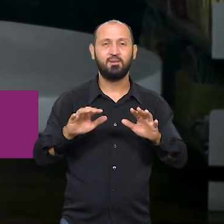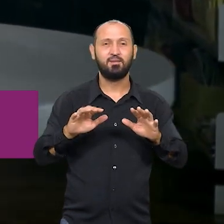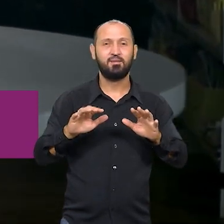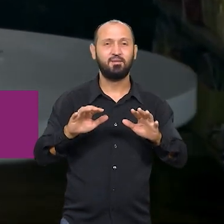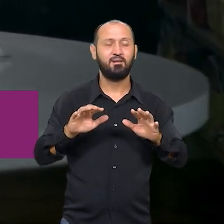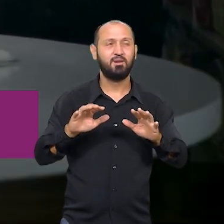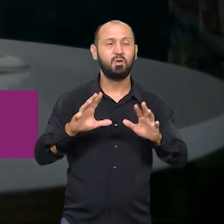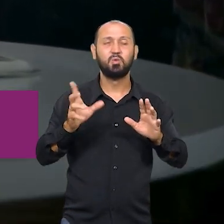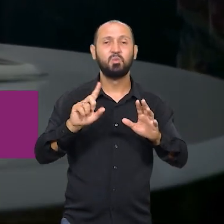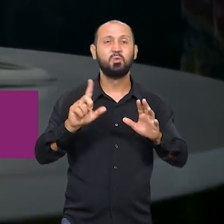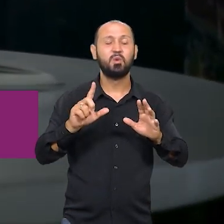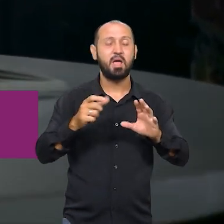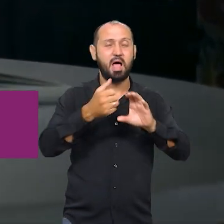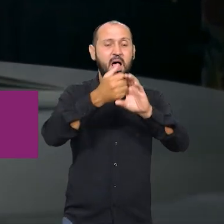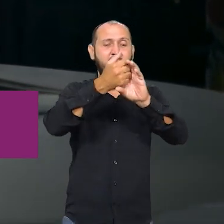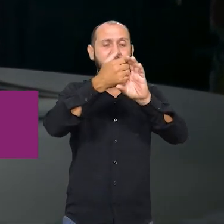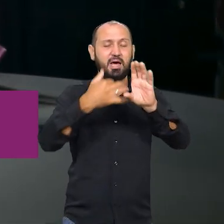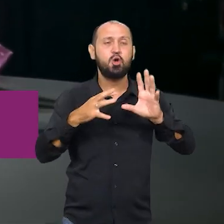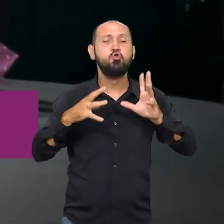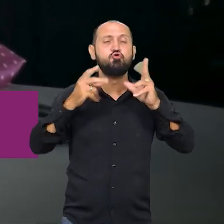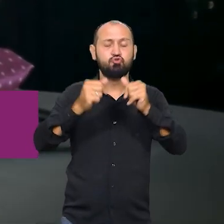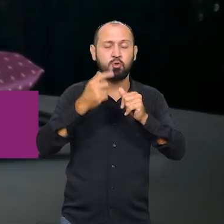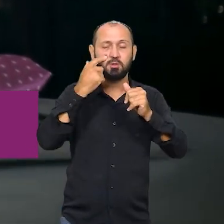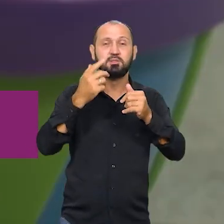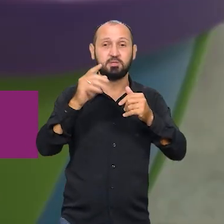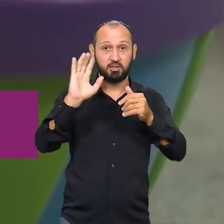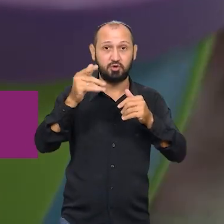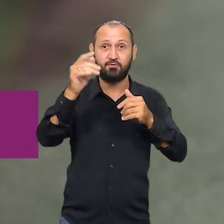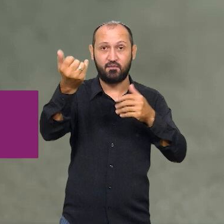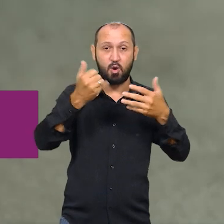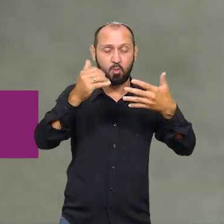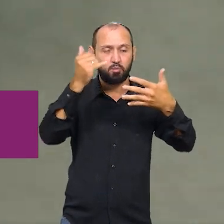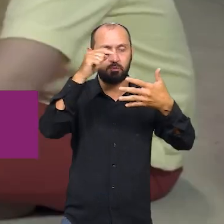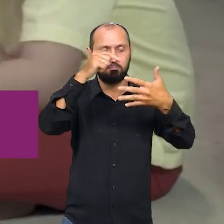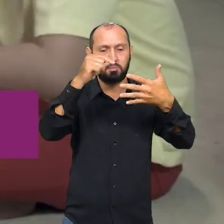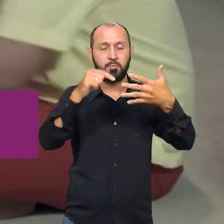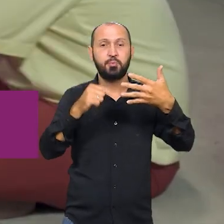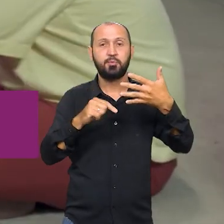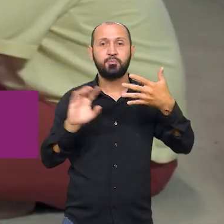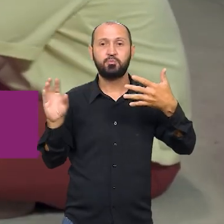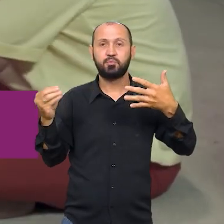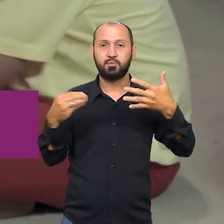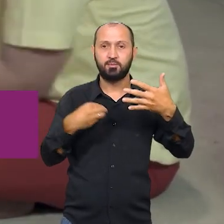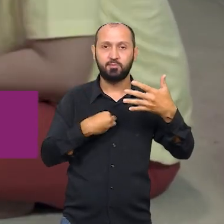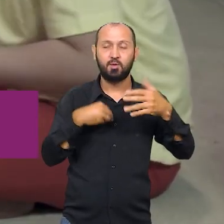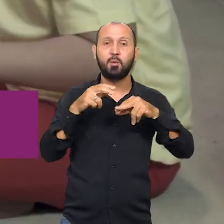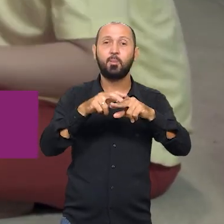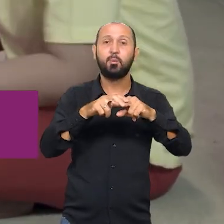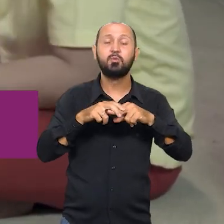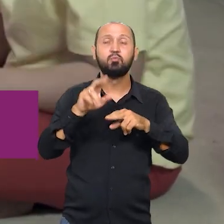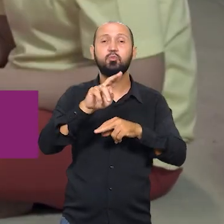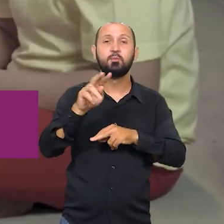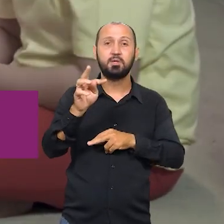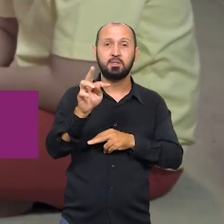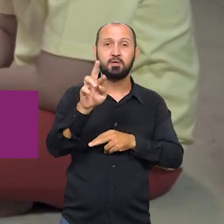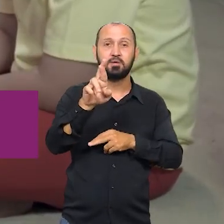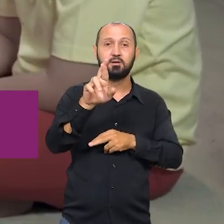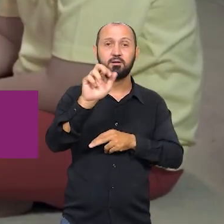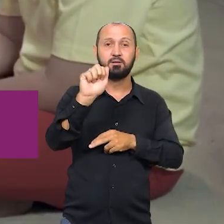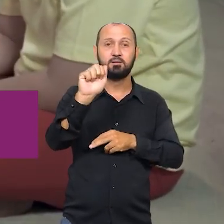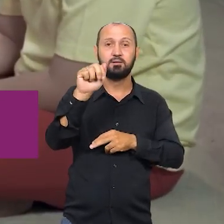nem toda a característica, né, você falou algumas aí, de um autista, por isso que se chama transtorno. O transtorno é